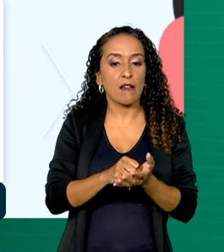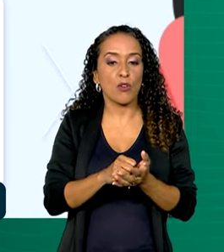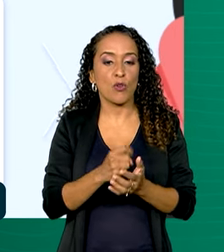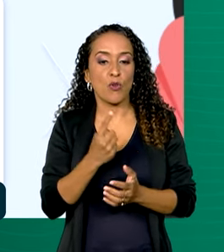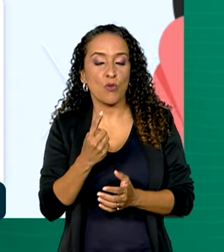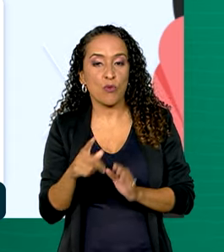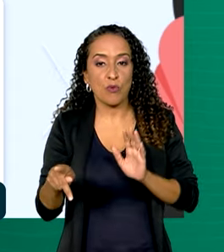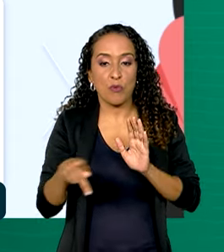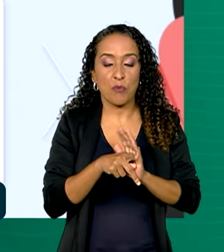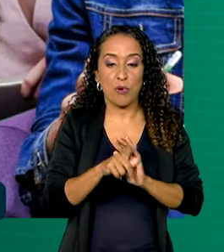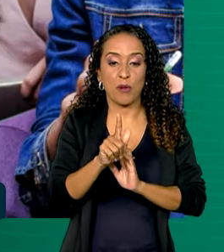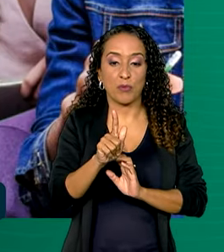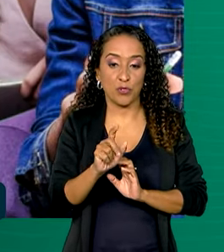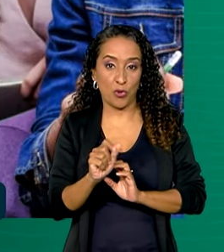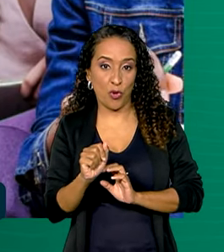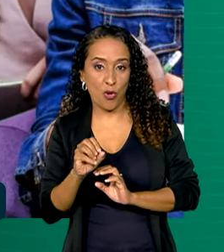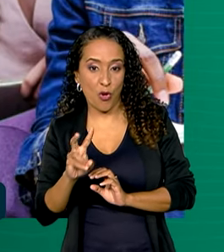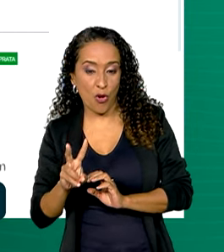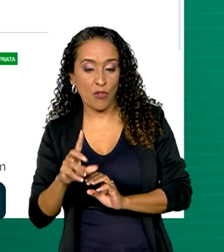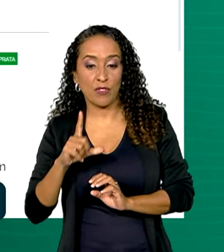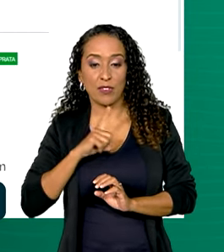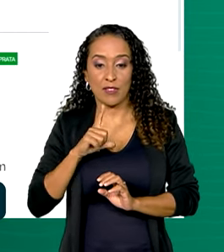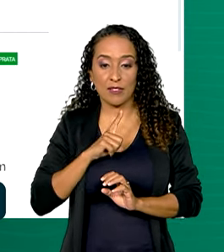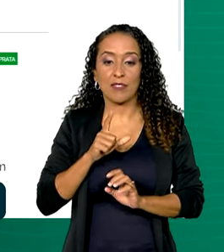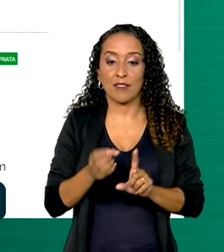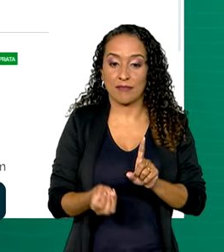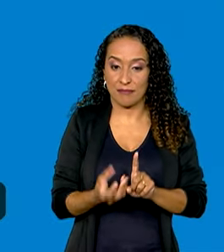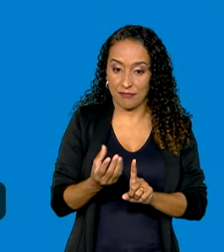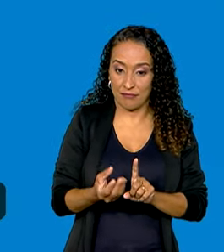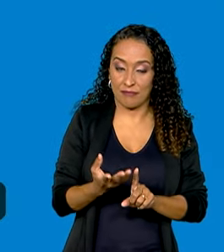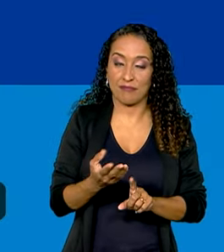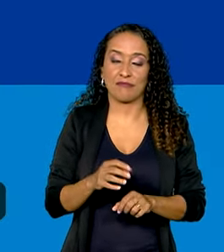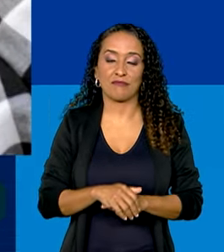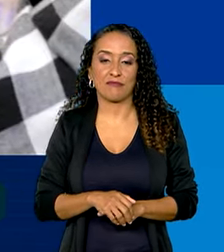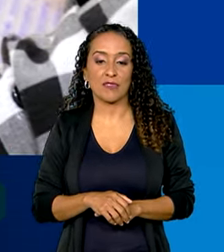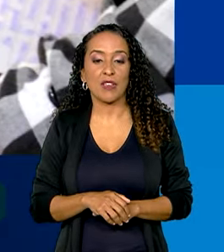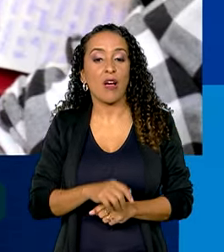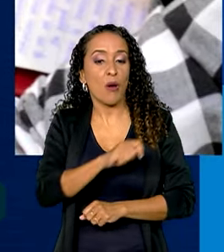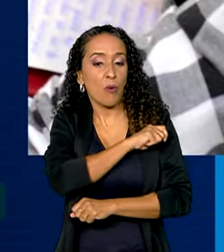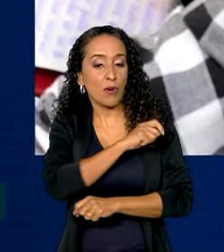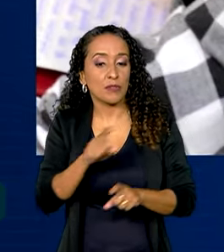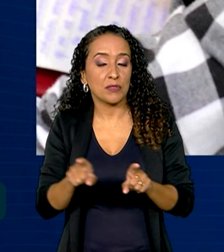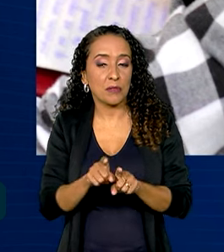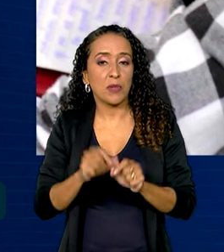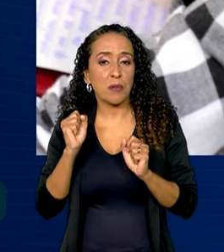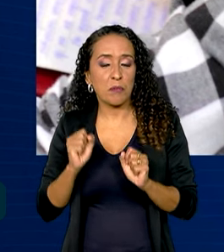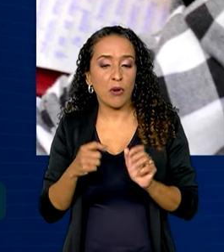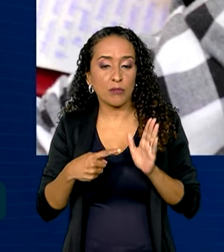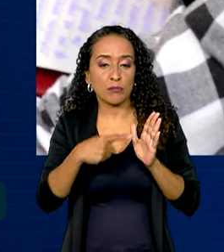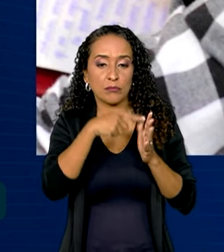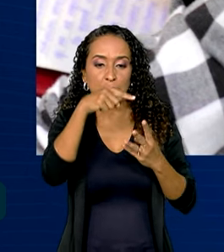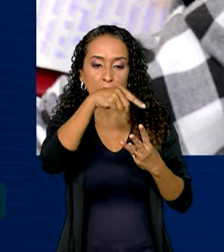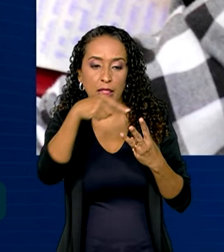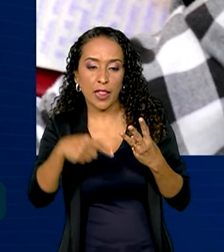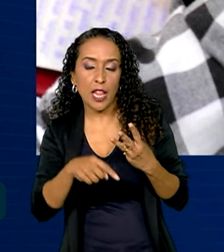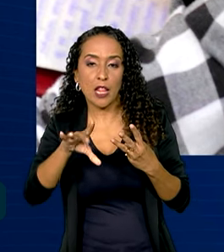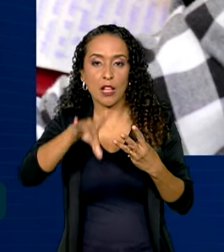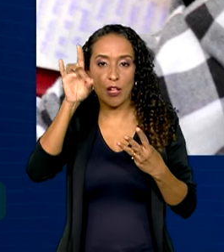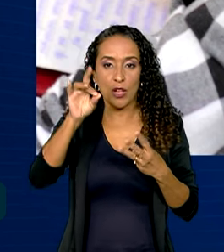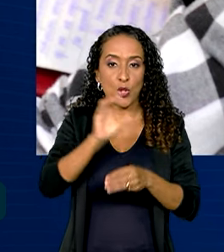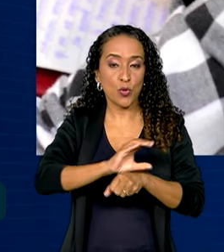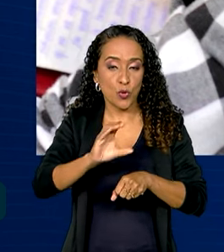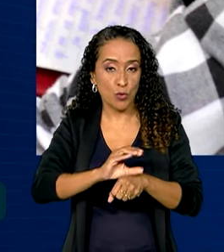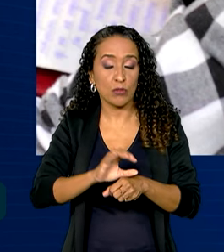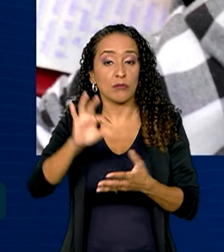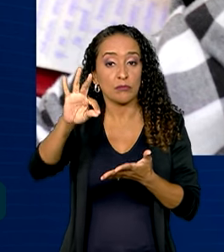do governo federal e ter conta gov.br. O estudante pode indicar três opções de curso. Para